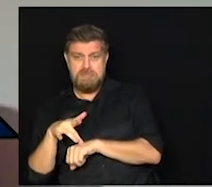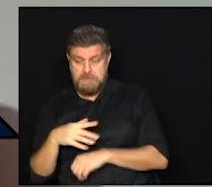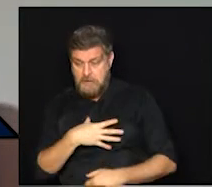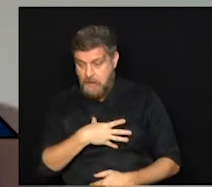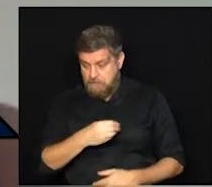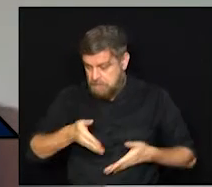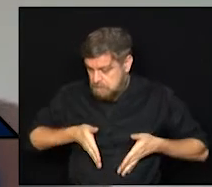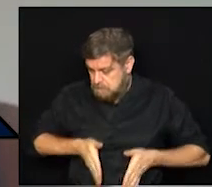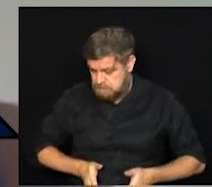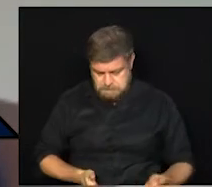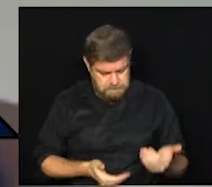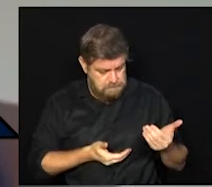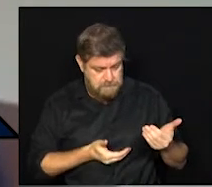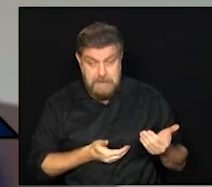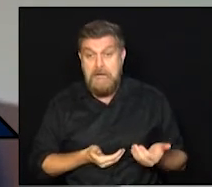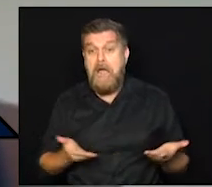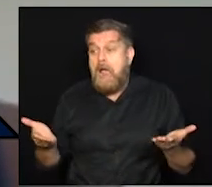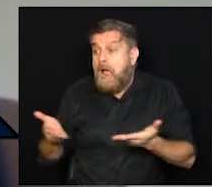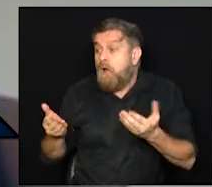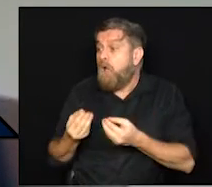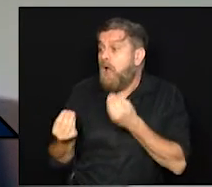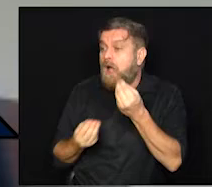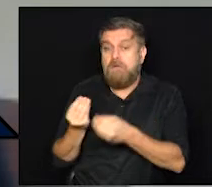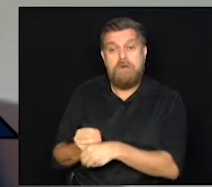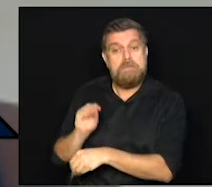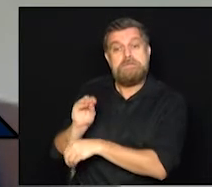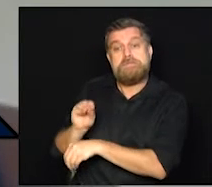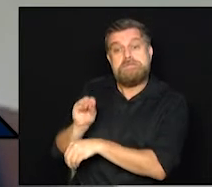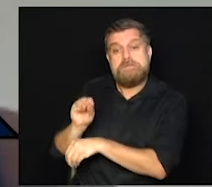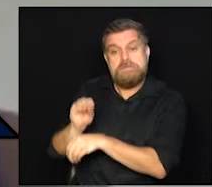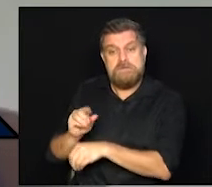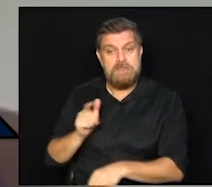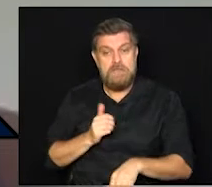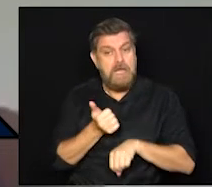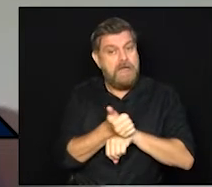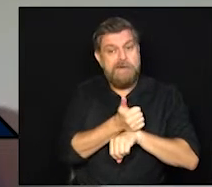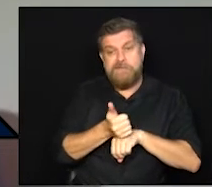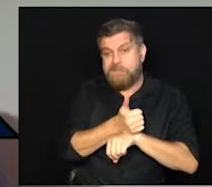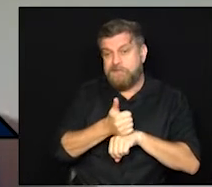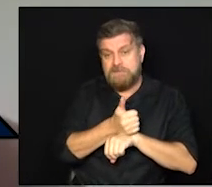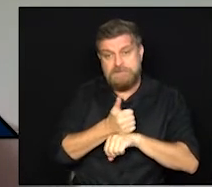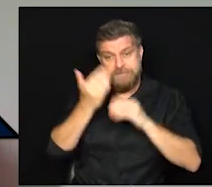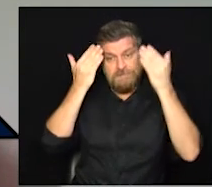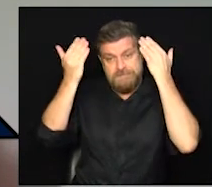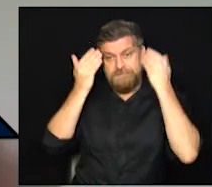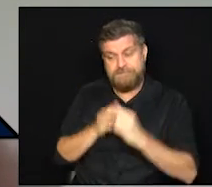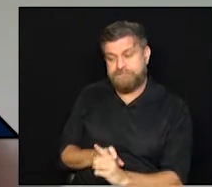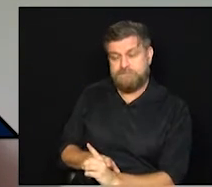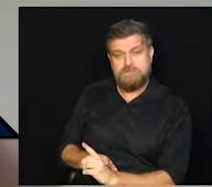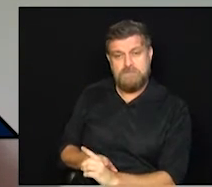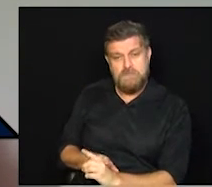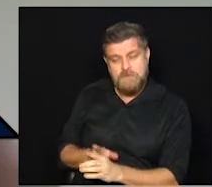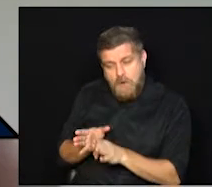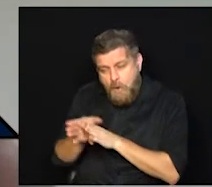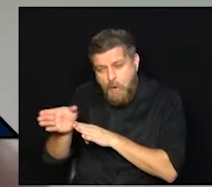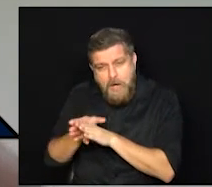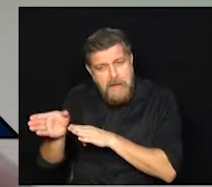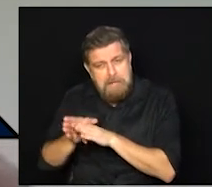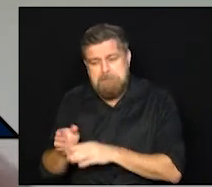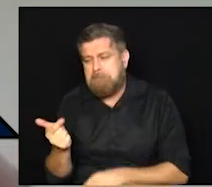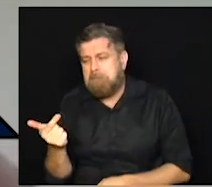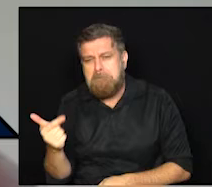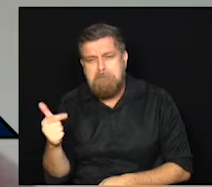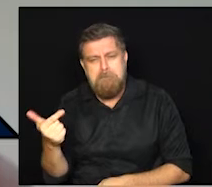ficar sem um suporte, por exemplo, profissional de um psicólogo, de um terapeuta,